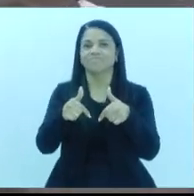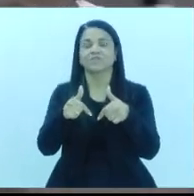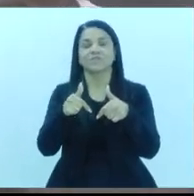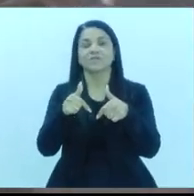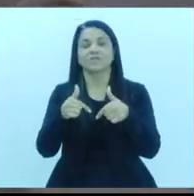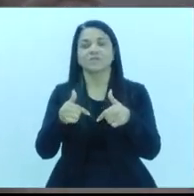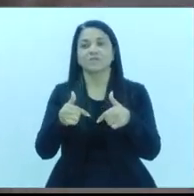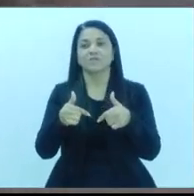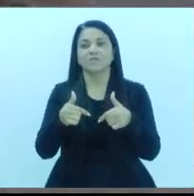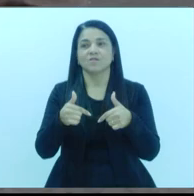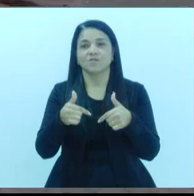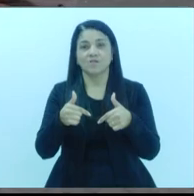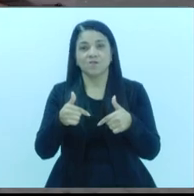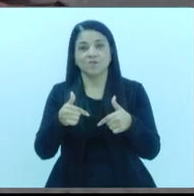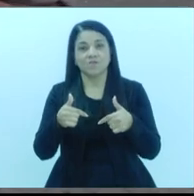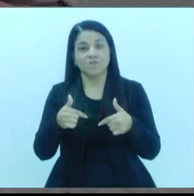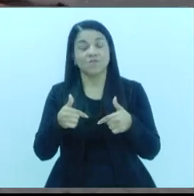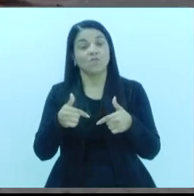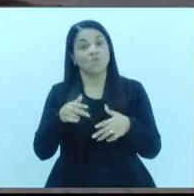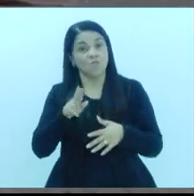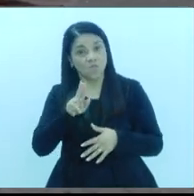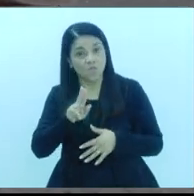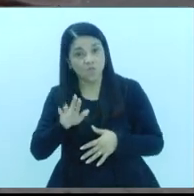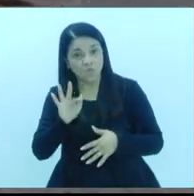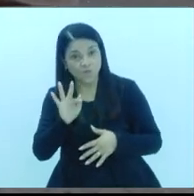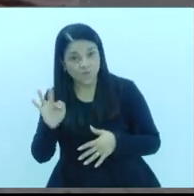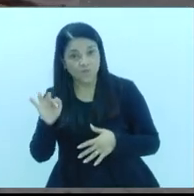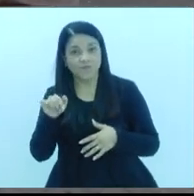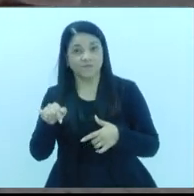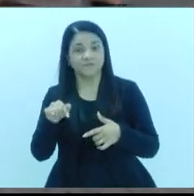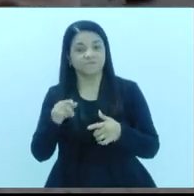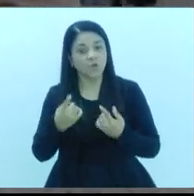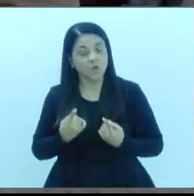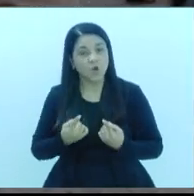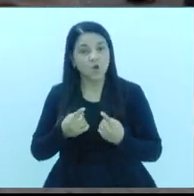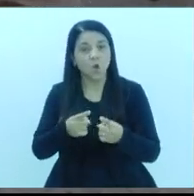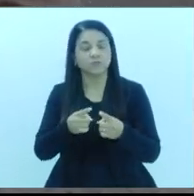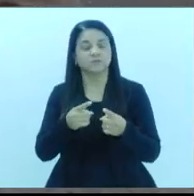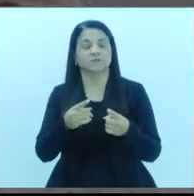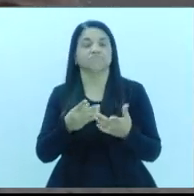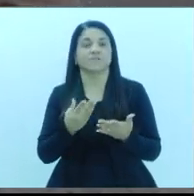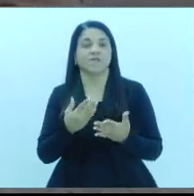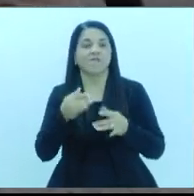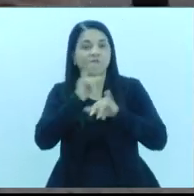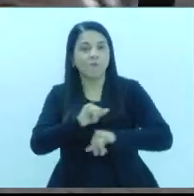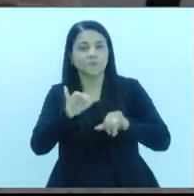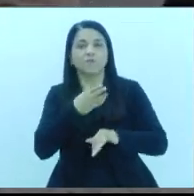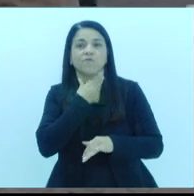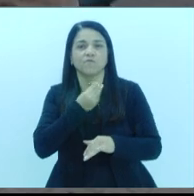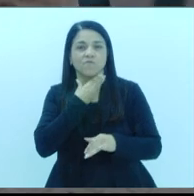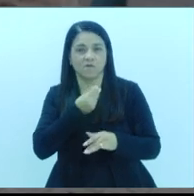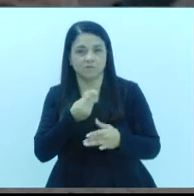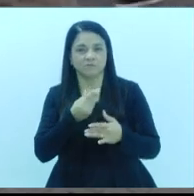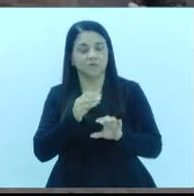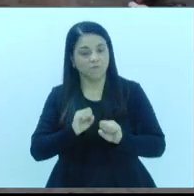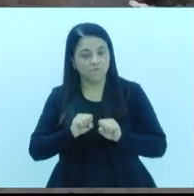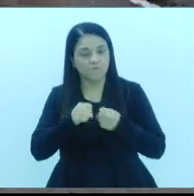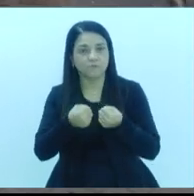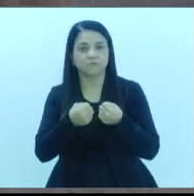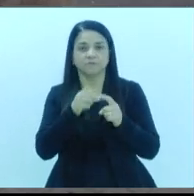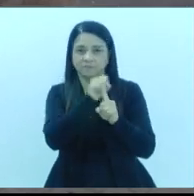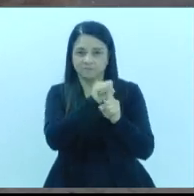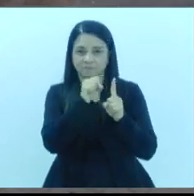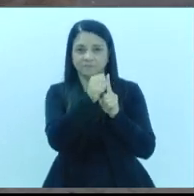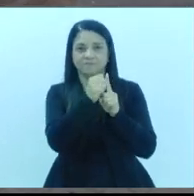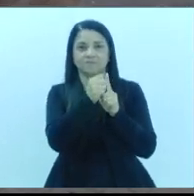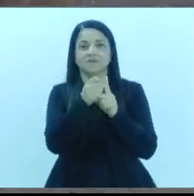da... É a UF com uma iniciativa de combate à desinformação, importante para o fortalecimento da nossa sociedade.